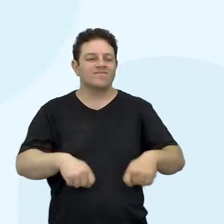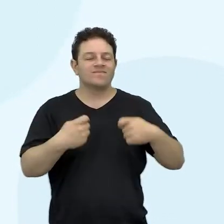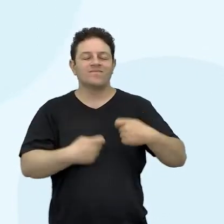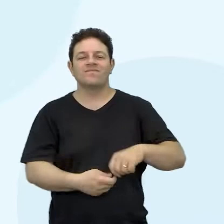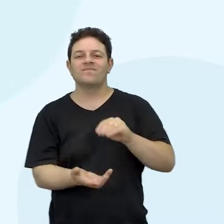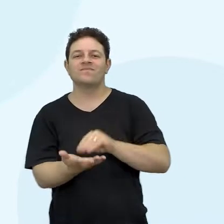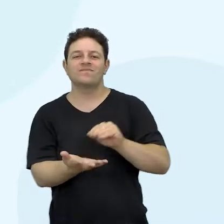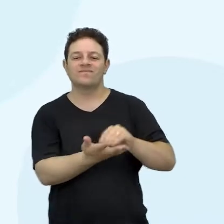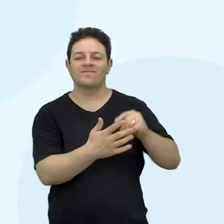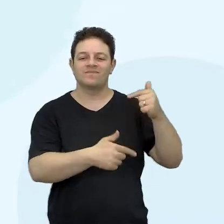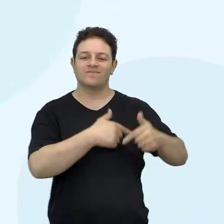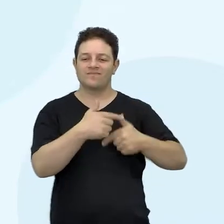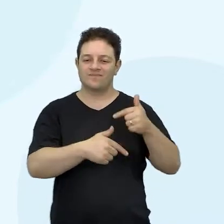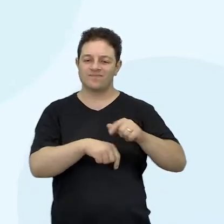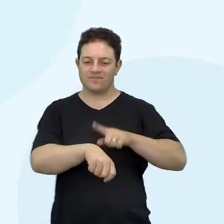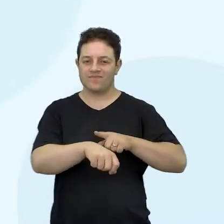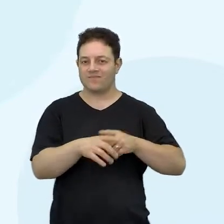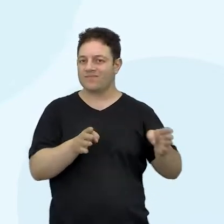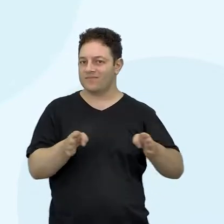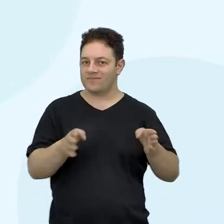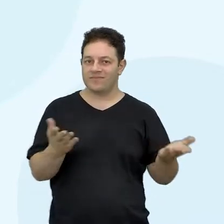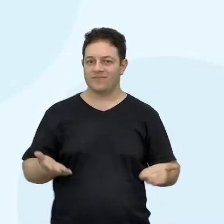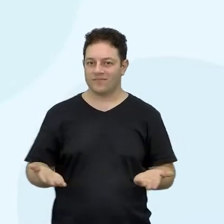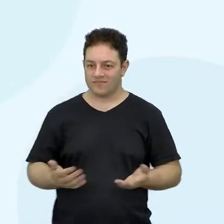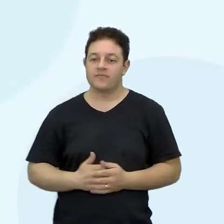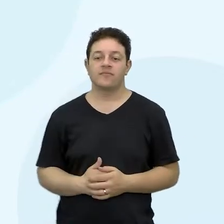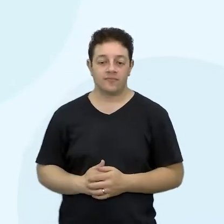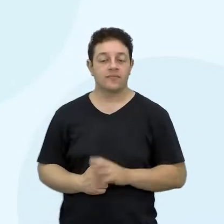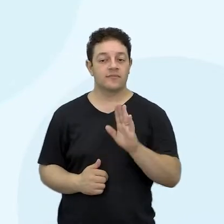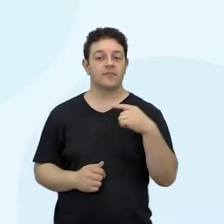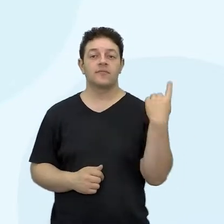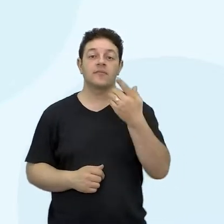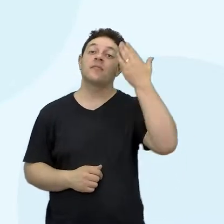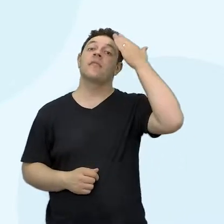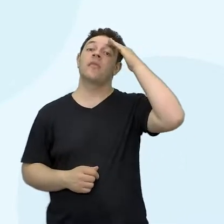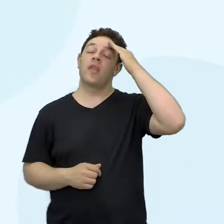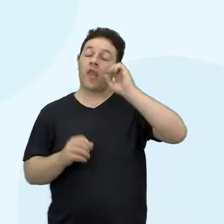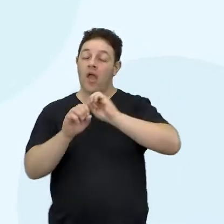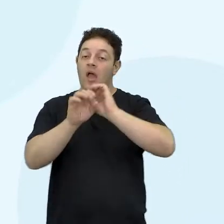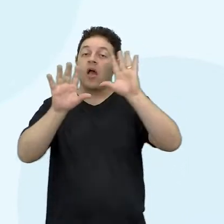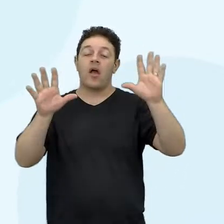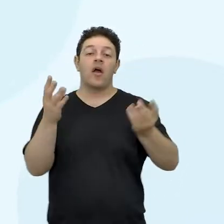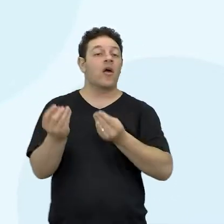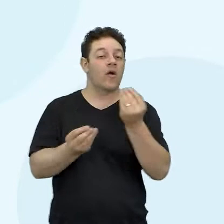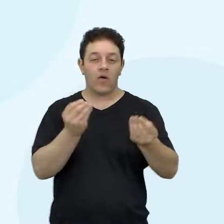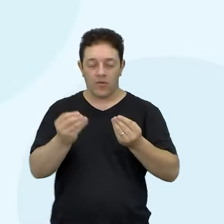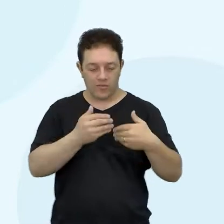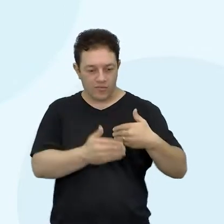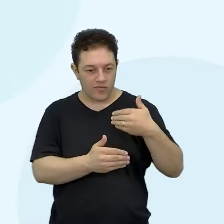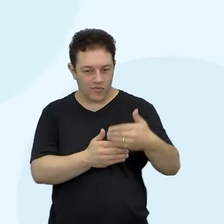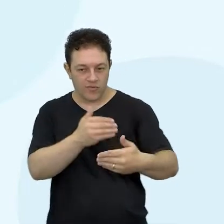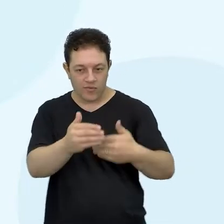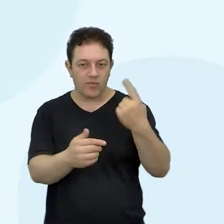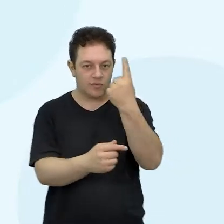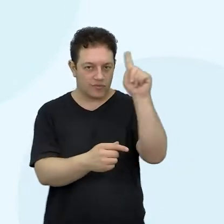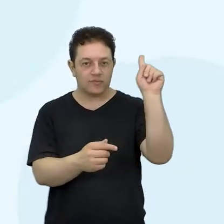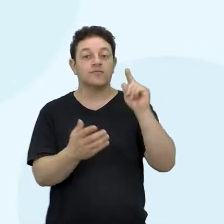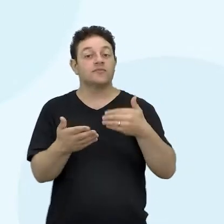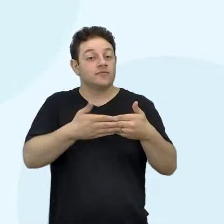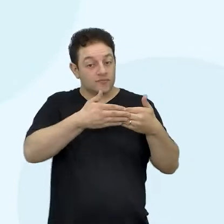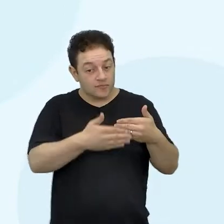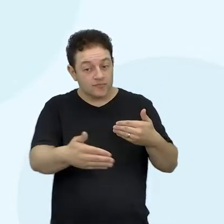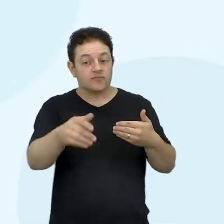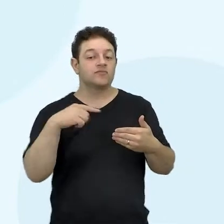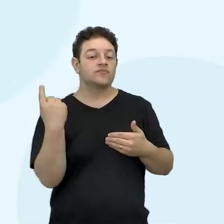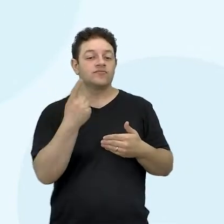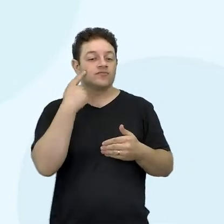na contemporaneidade. Para compreender de modo mais aprofundado este último processo, iremos a partir de hoje abordar